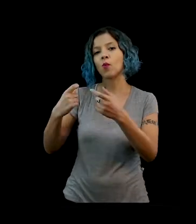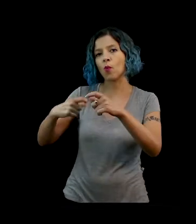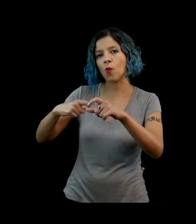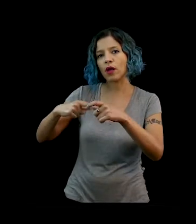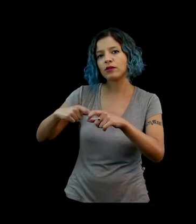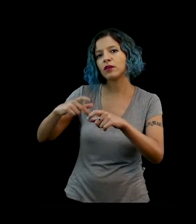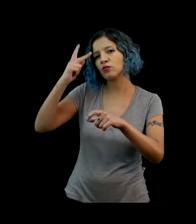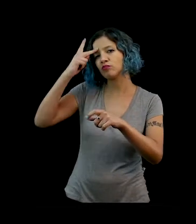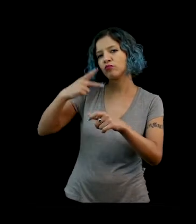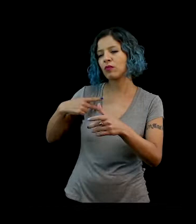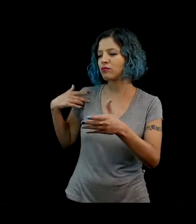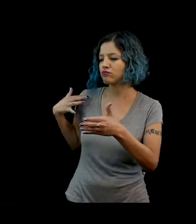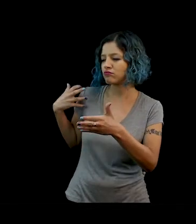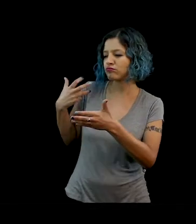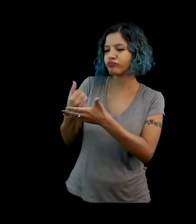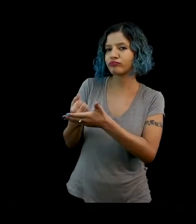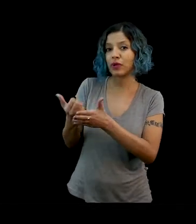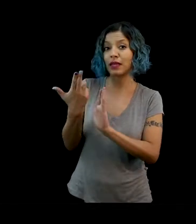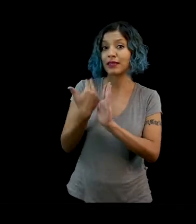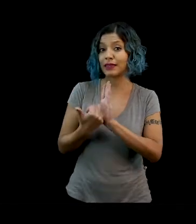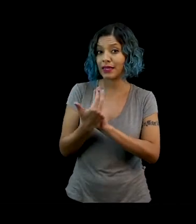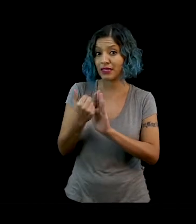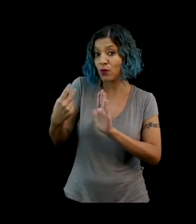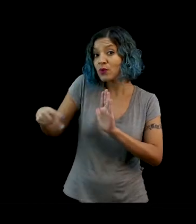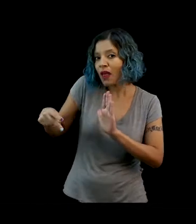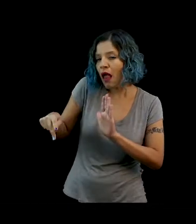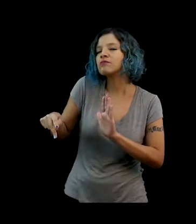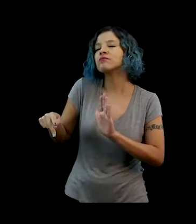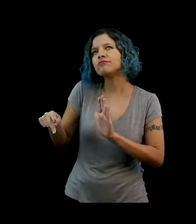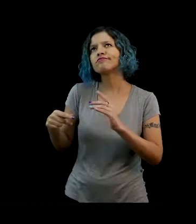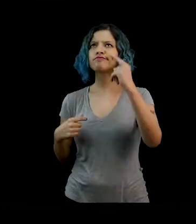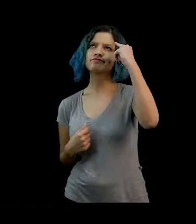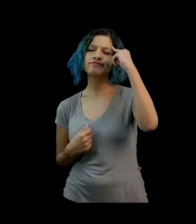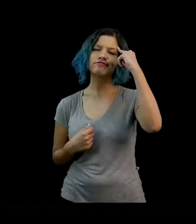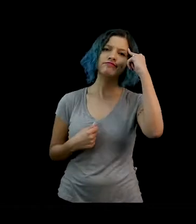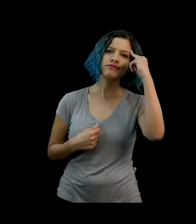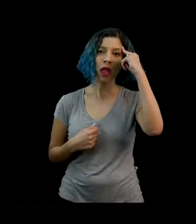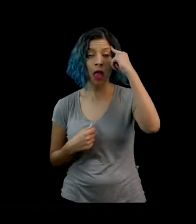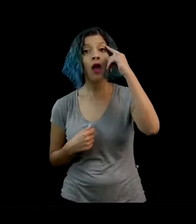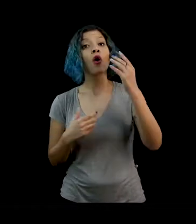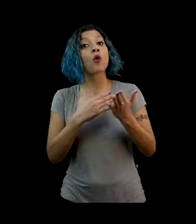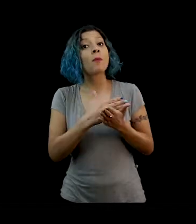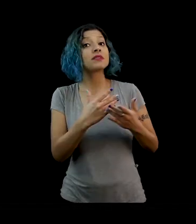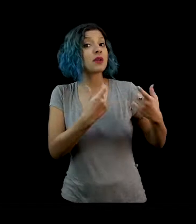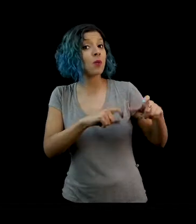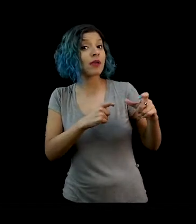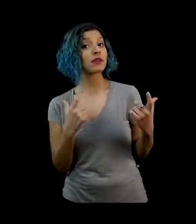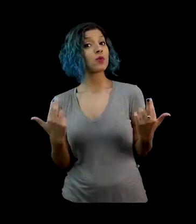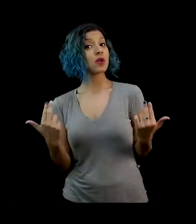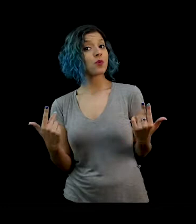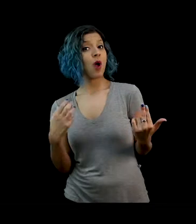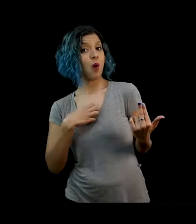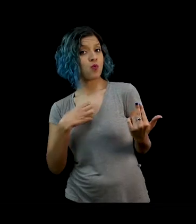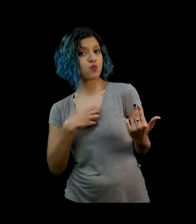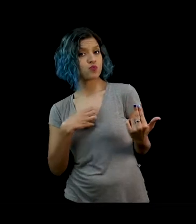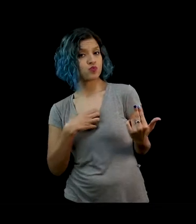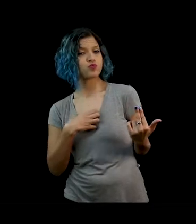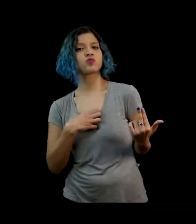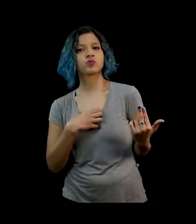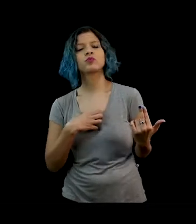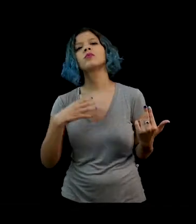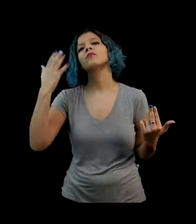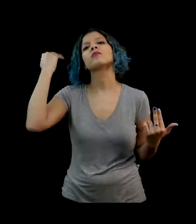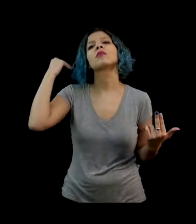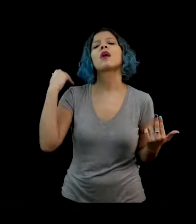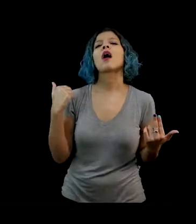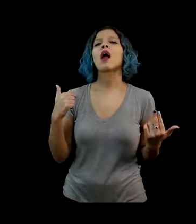faz né quadrinhos autobiográficos eu comecei aos poucos a fazer quadrinhos dessa mesma linha algo que eu fazia